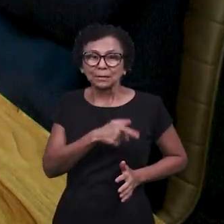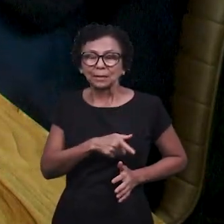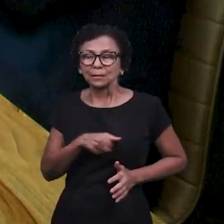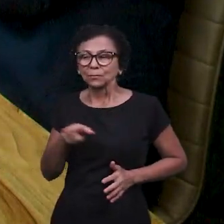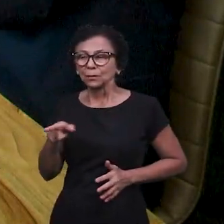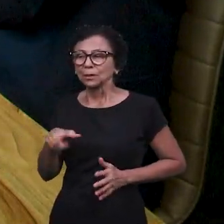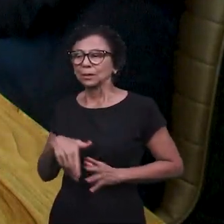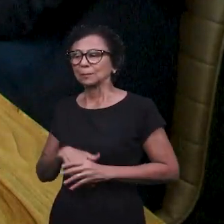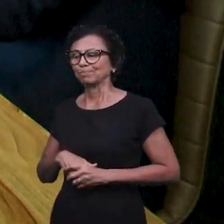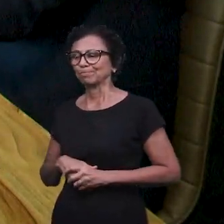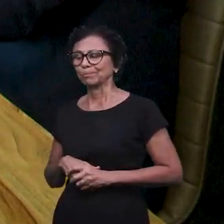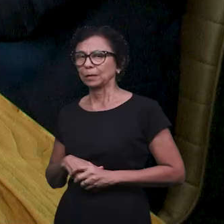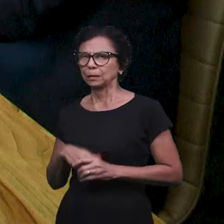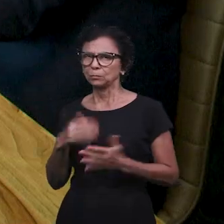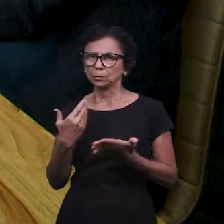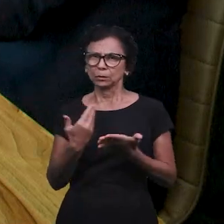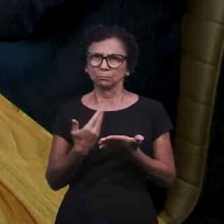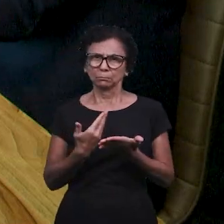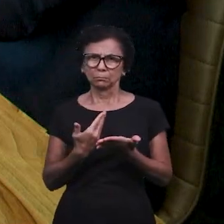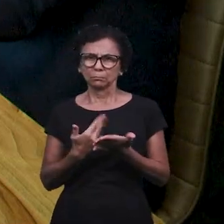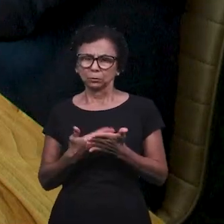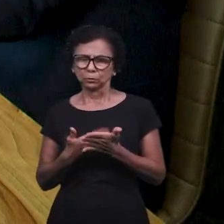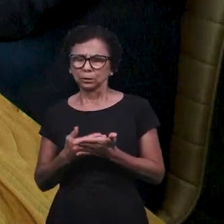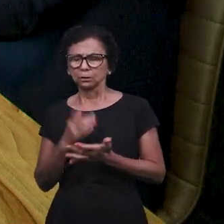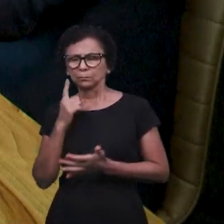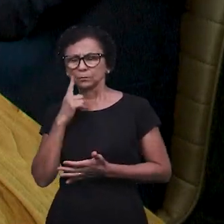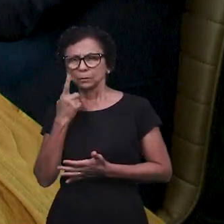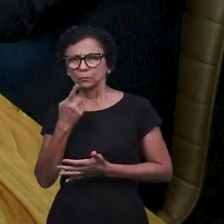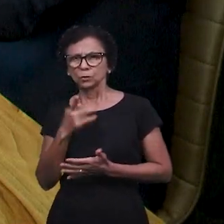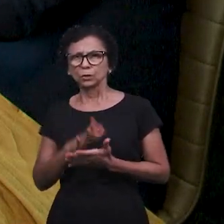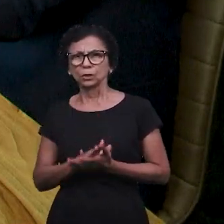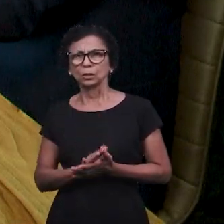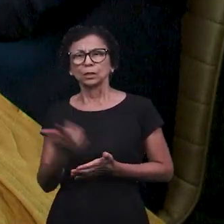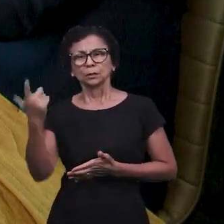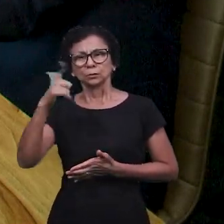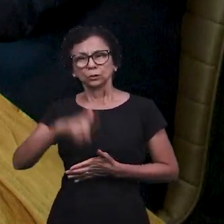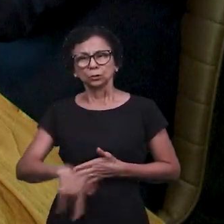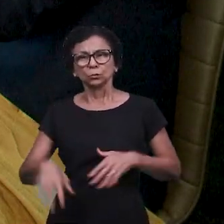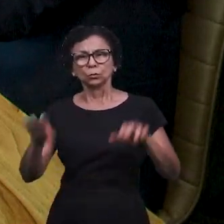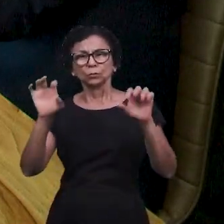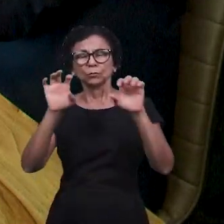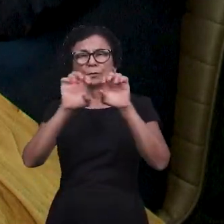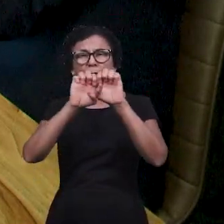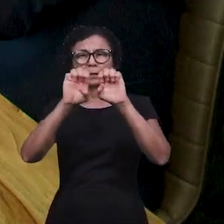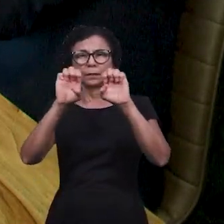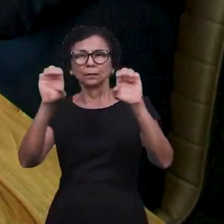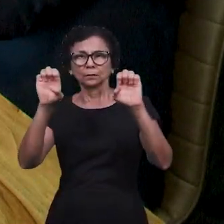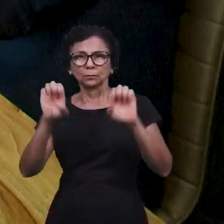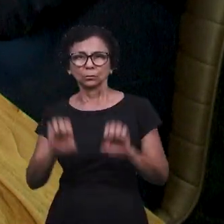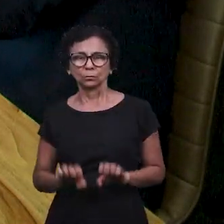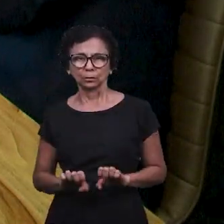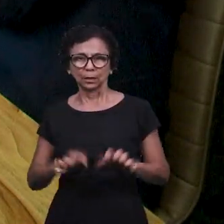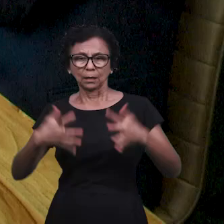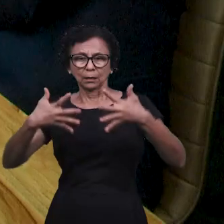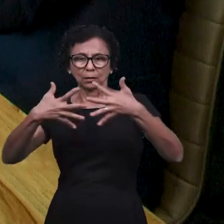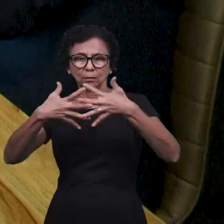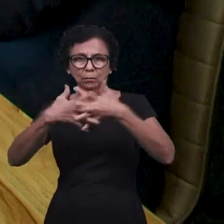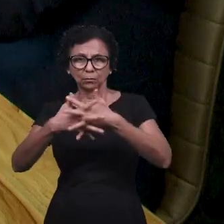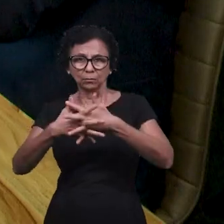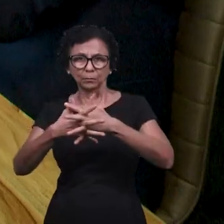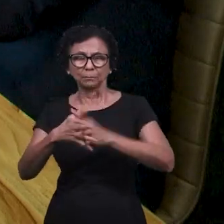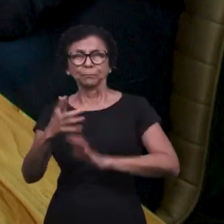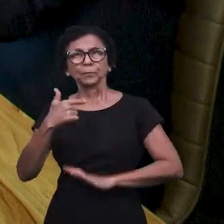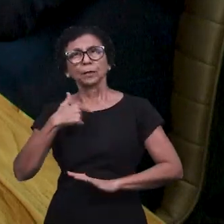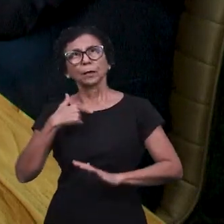o programa de compliance deles, programa de integridade, que é o programa de compliance de papel ou só cosmético. Eu crio um código de